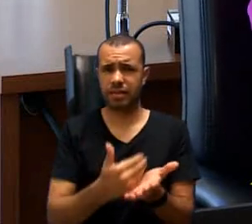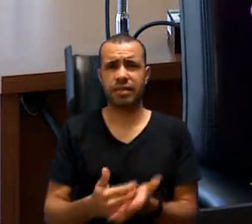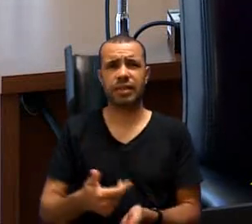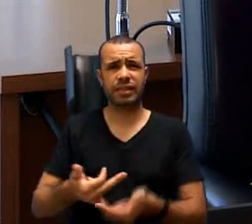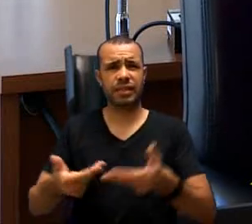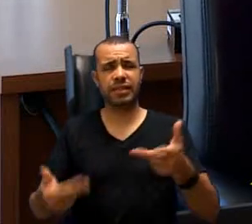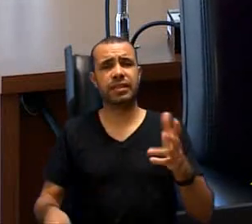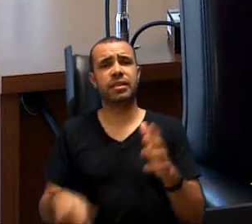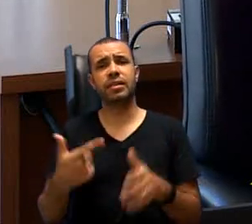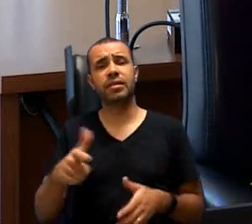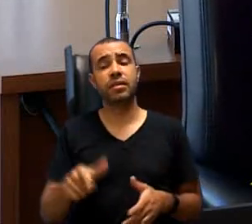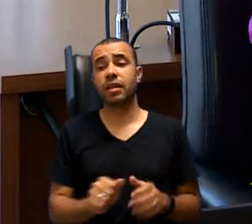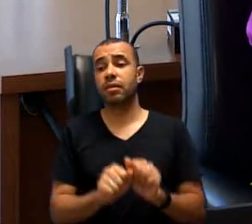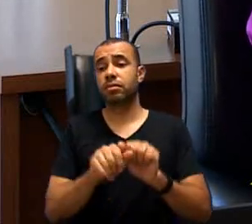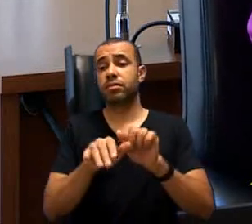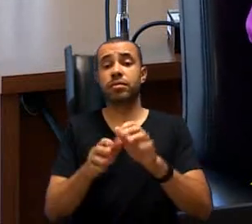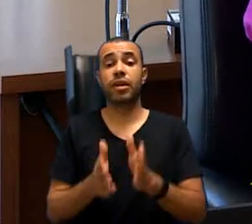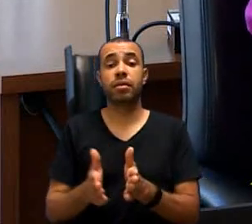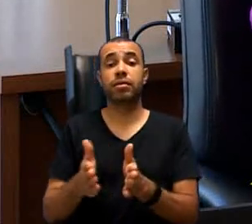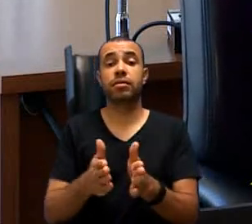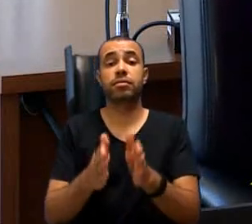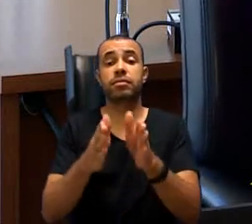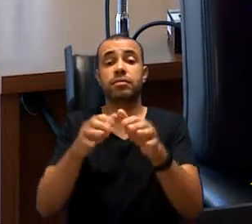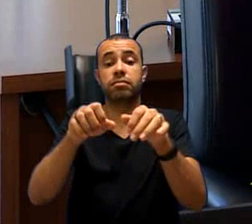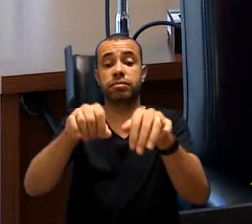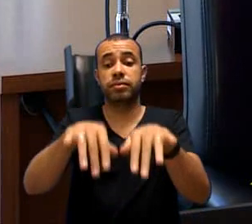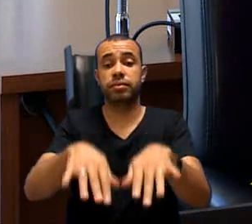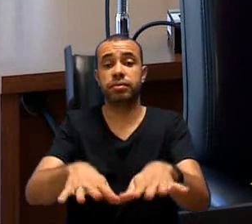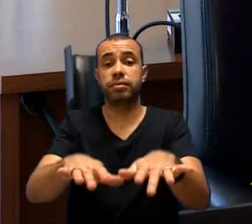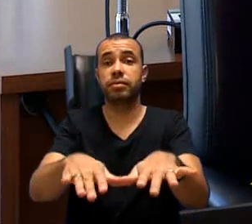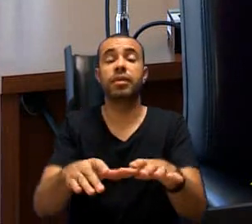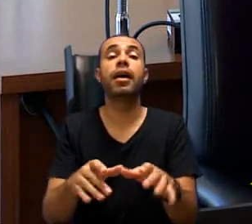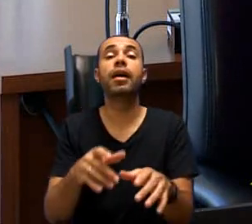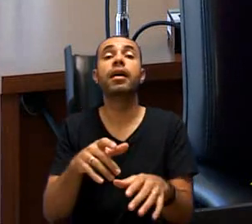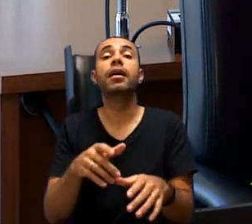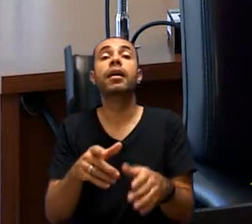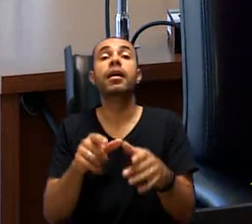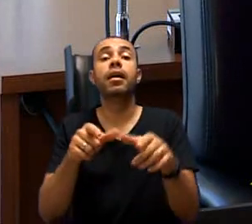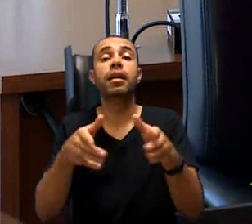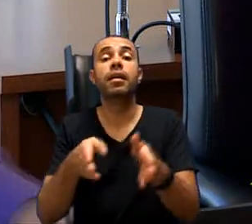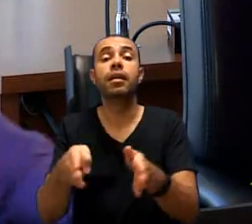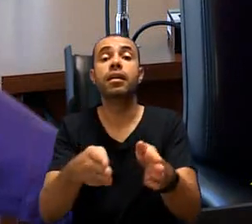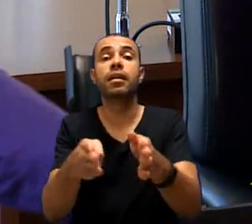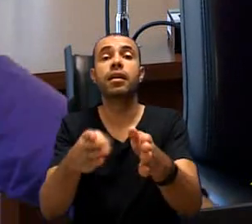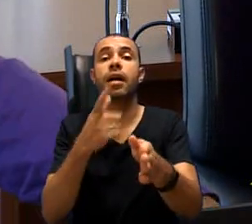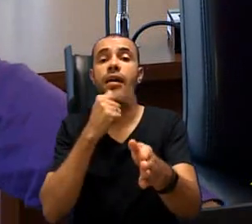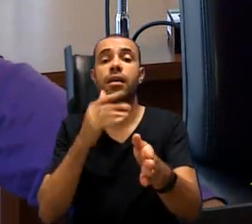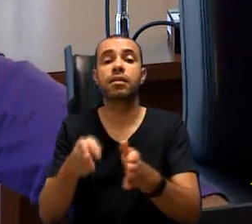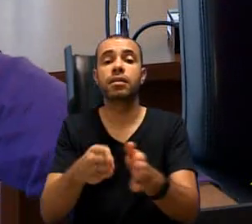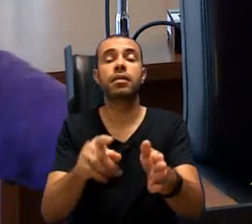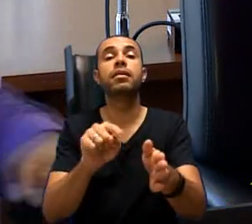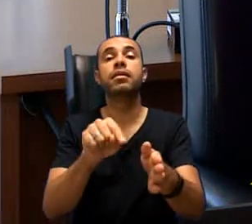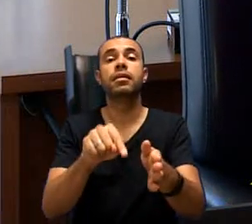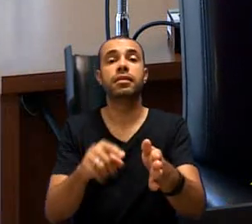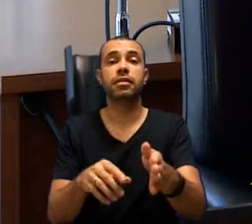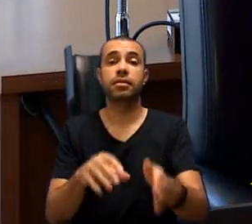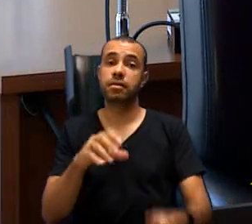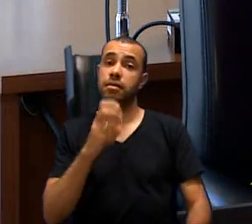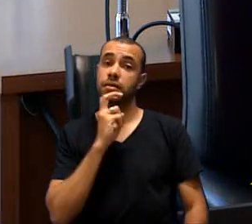vai cair no rio Sorocaba, que as pessoas vão ter a água tratada da Zona Norte e vai ter que consumir esta